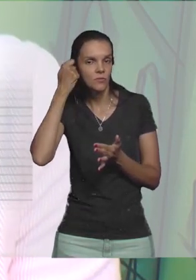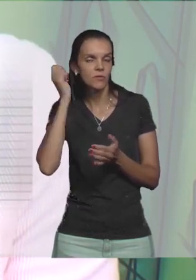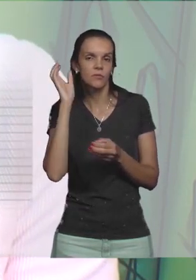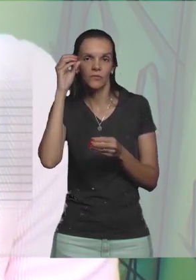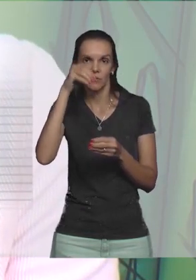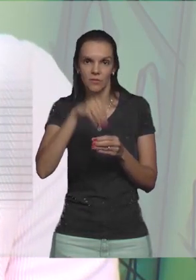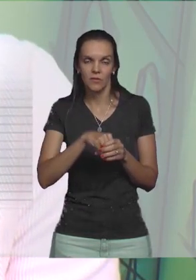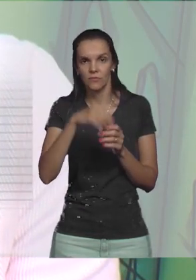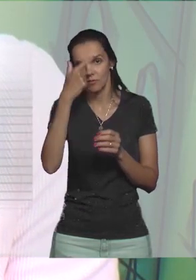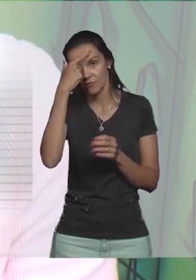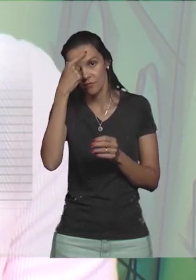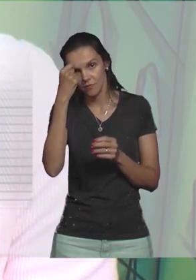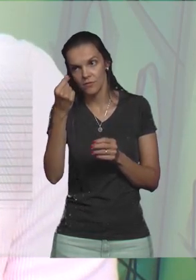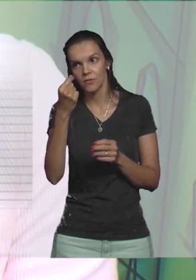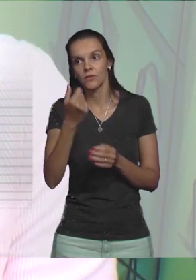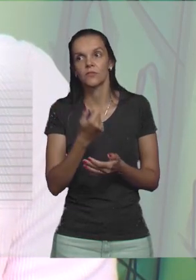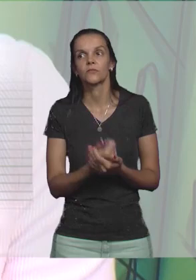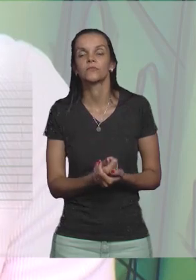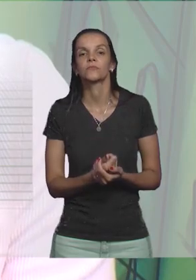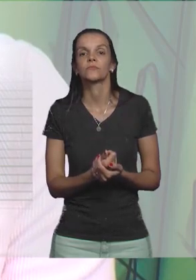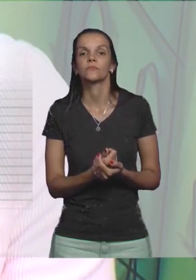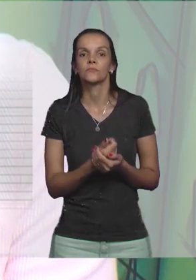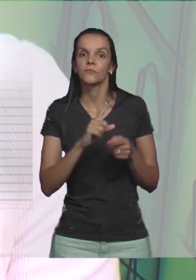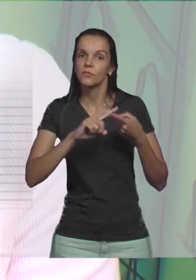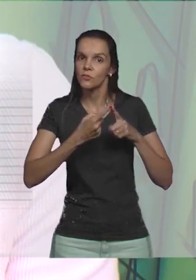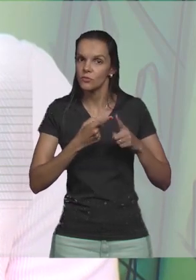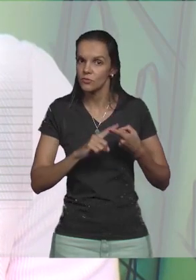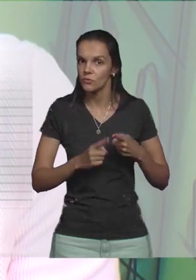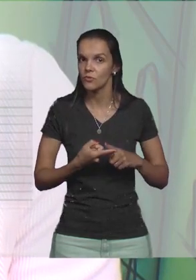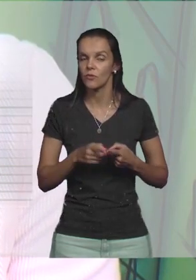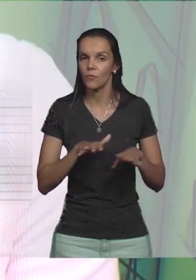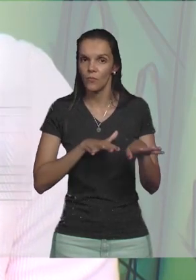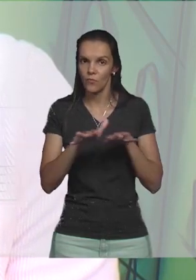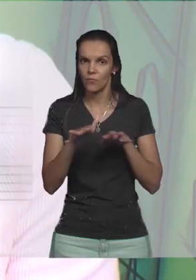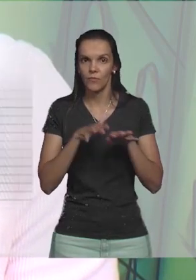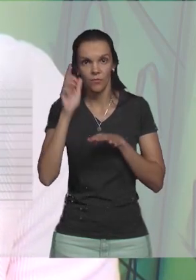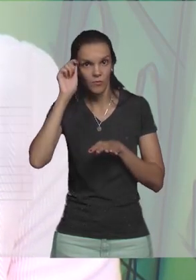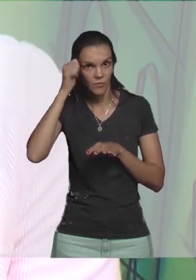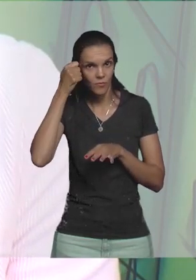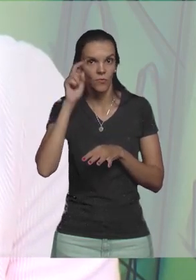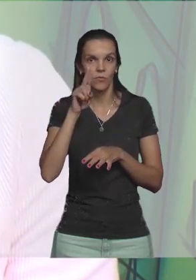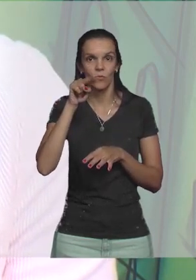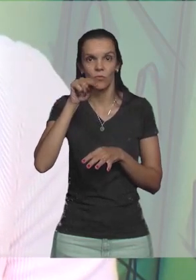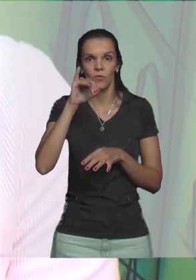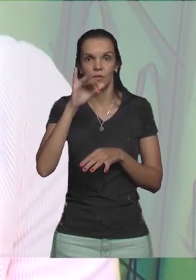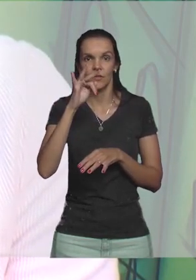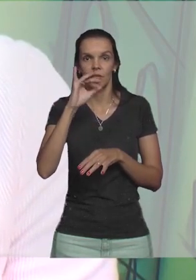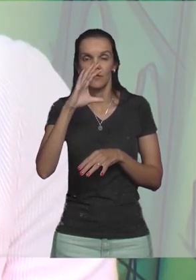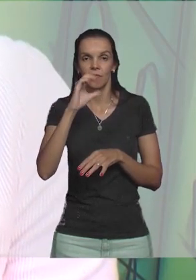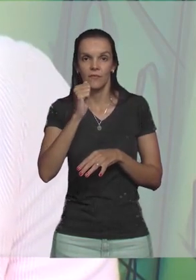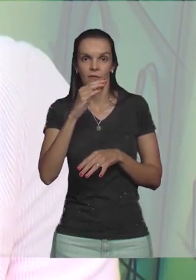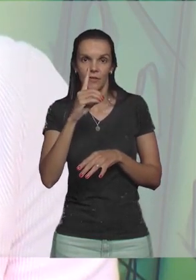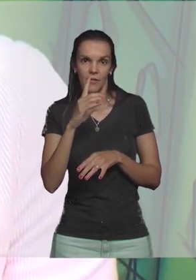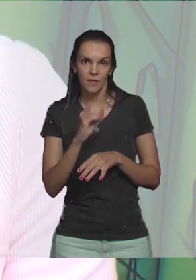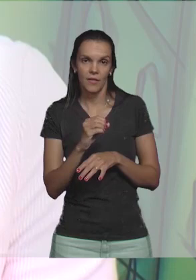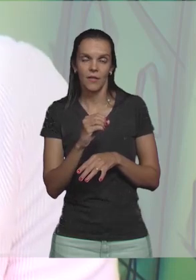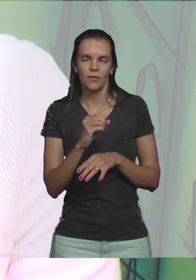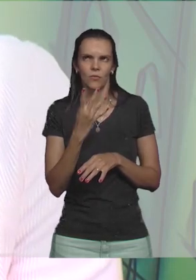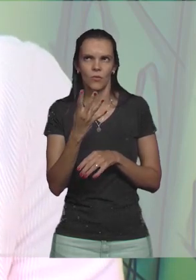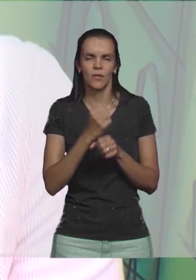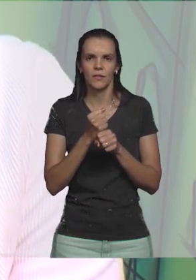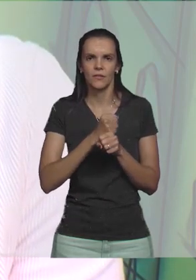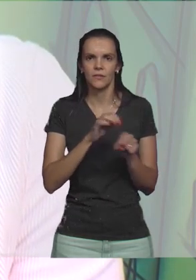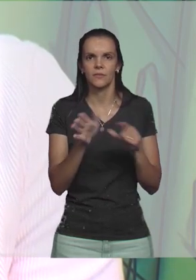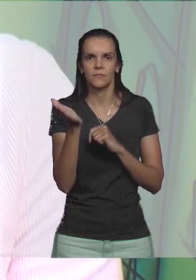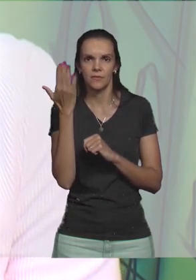né? E quando a gente fala se articulando, a gente não está falando apenas do movimento negro unificado, que completou 40 anos semana passada.